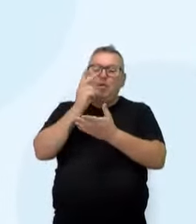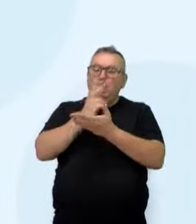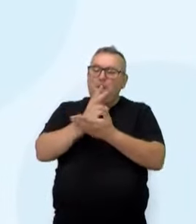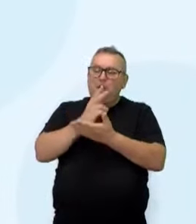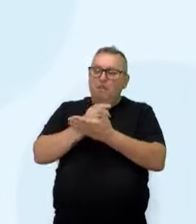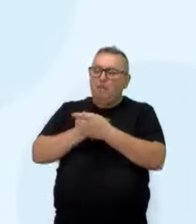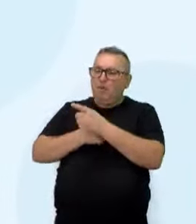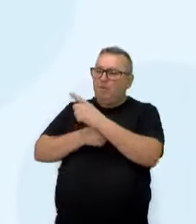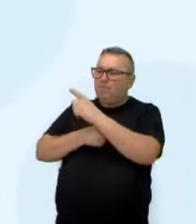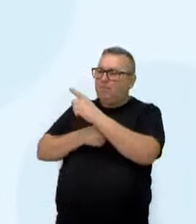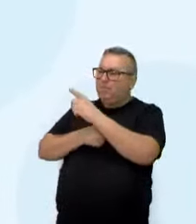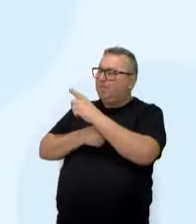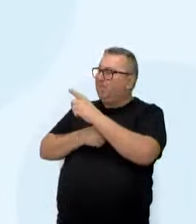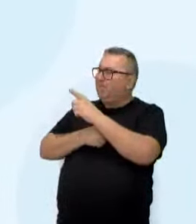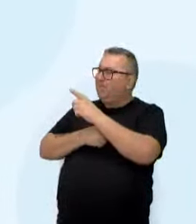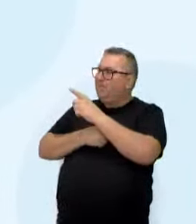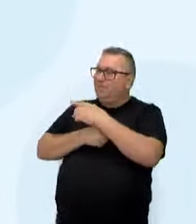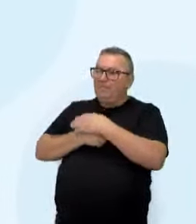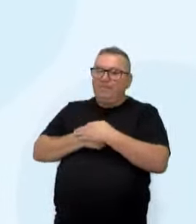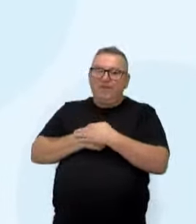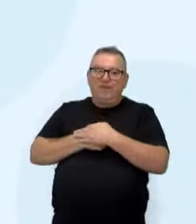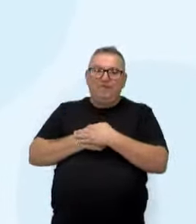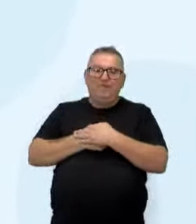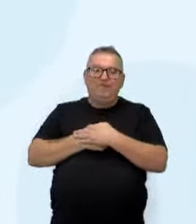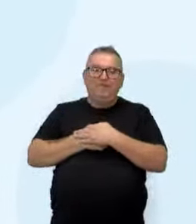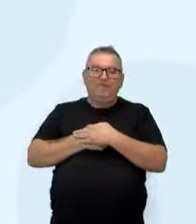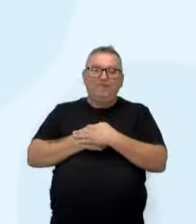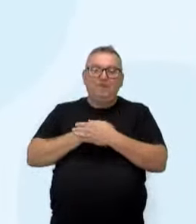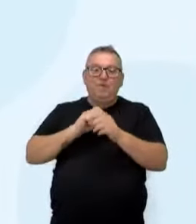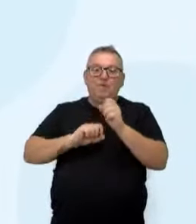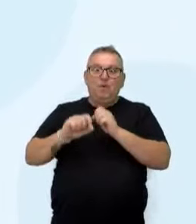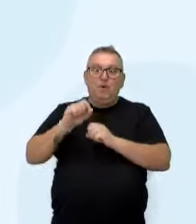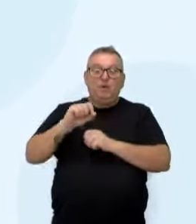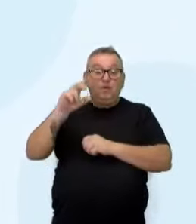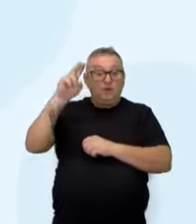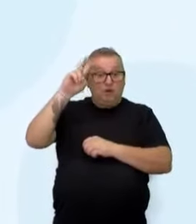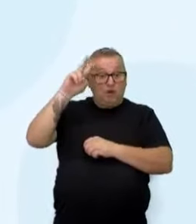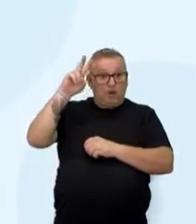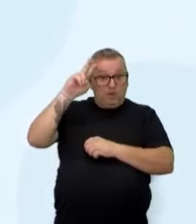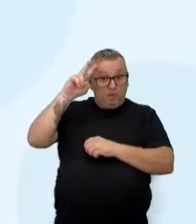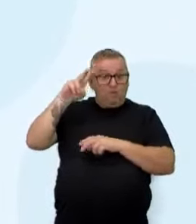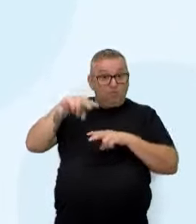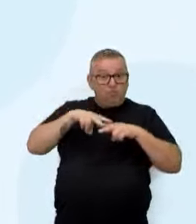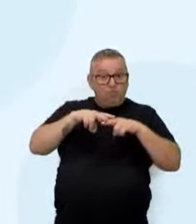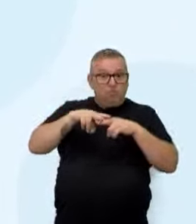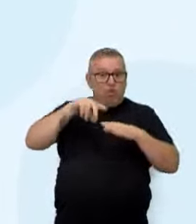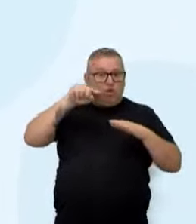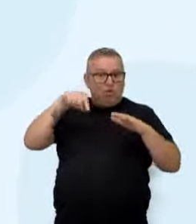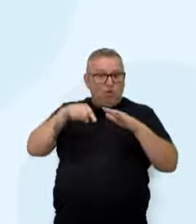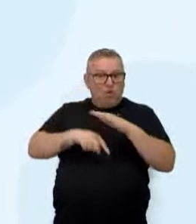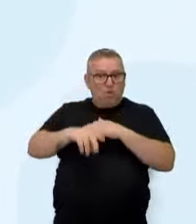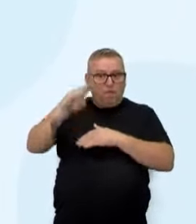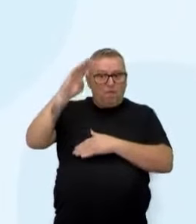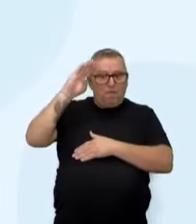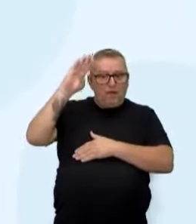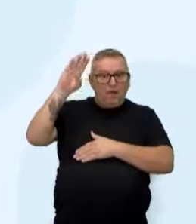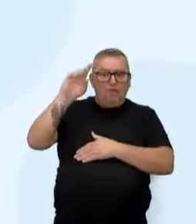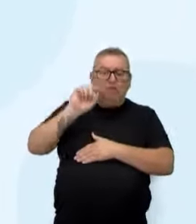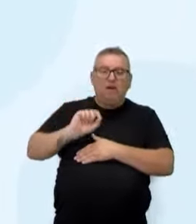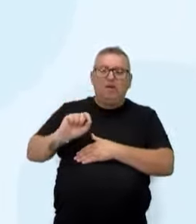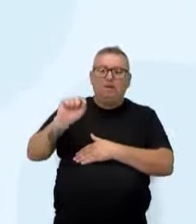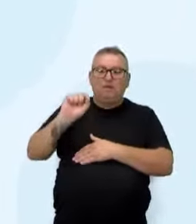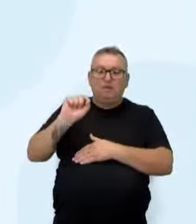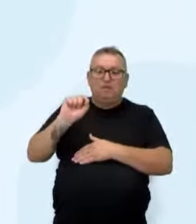vem sendo nesses outros últimos encontros, que é a gente retomar e um pouco aprofundar, na medida do